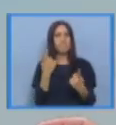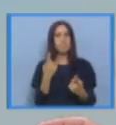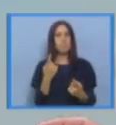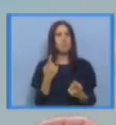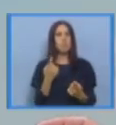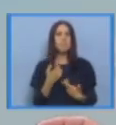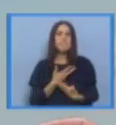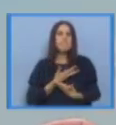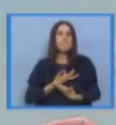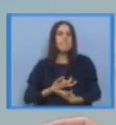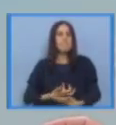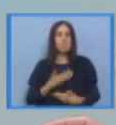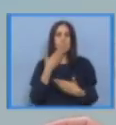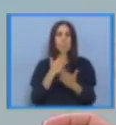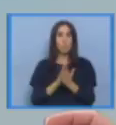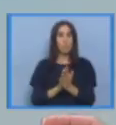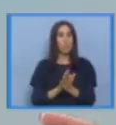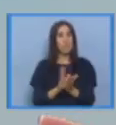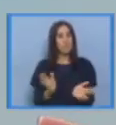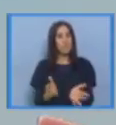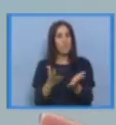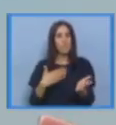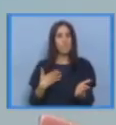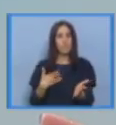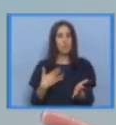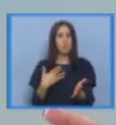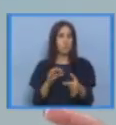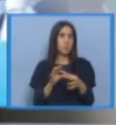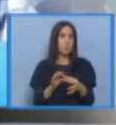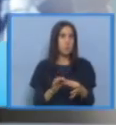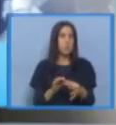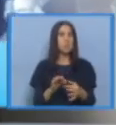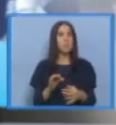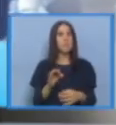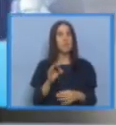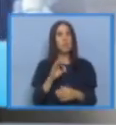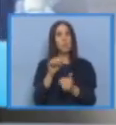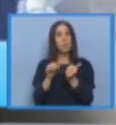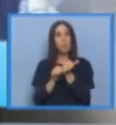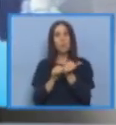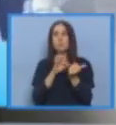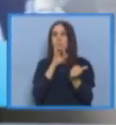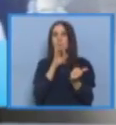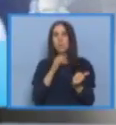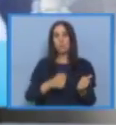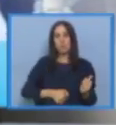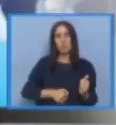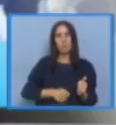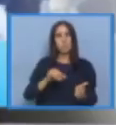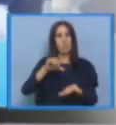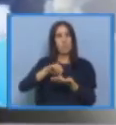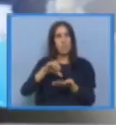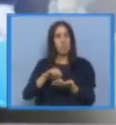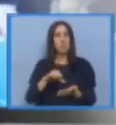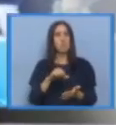suas condolências, apelou também a esta dimensão da solidariedade. Também o Arcebispo Católico de Atenas, o